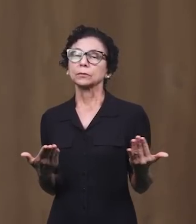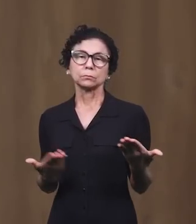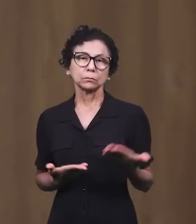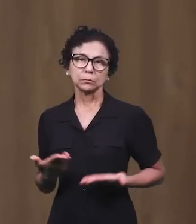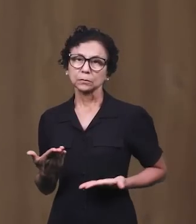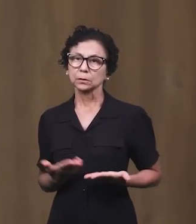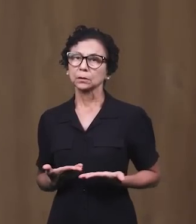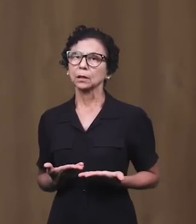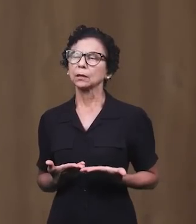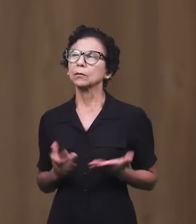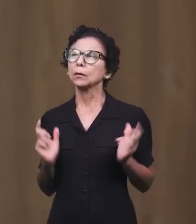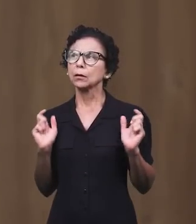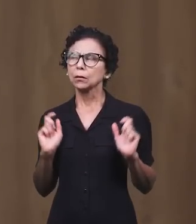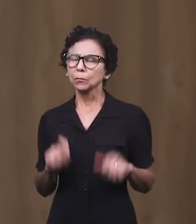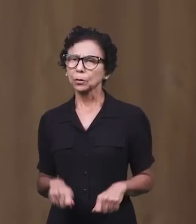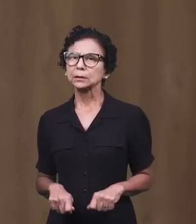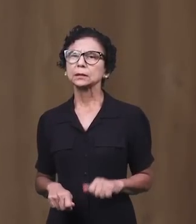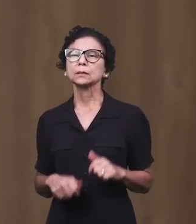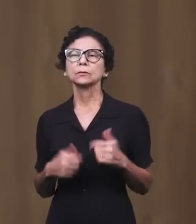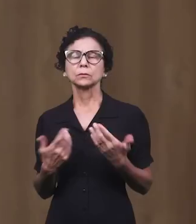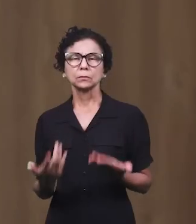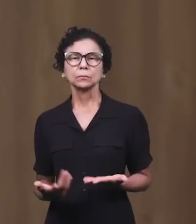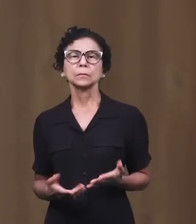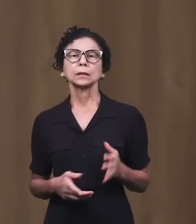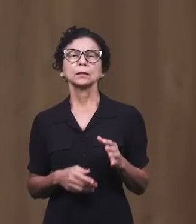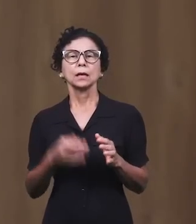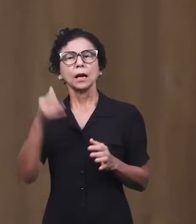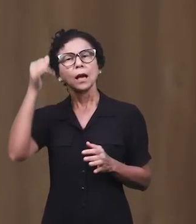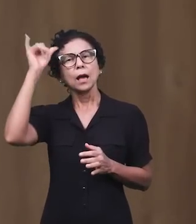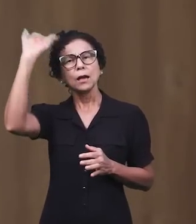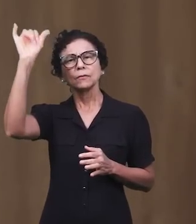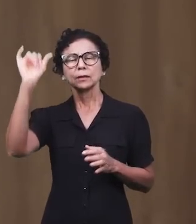alguém, se ele tiver essa organização financeira.